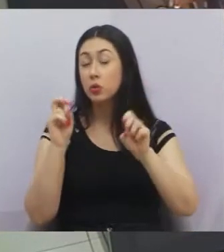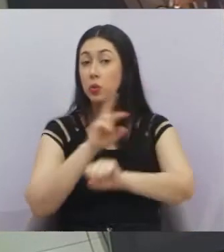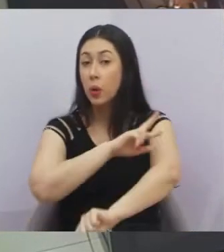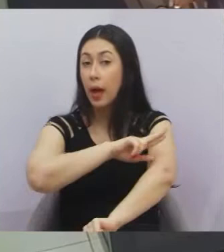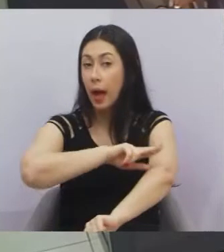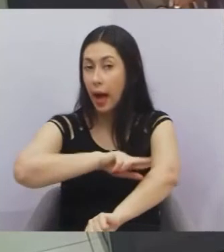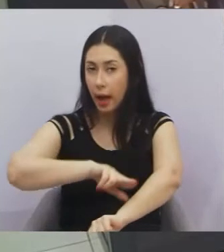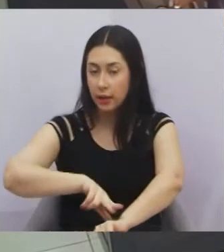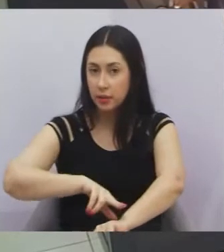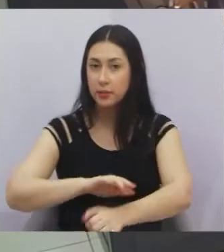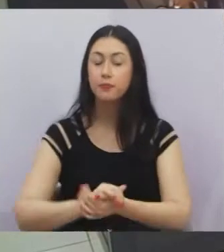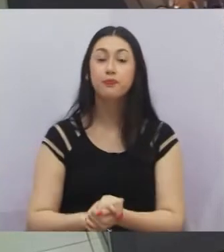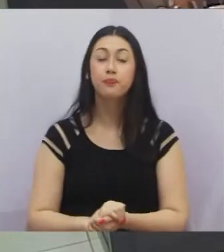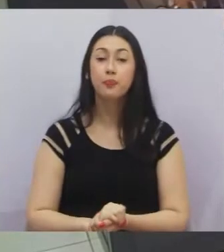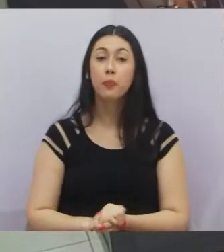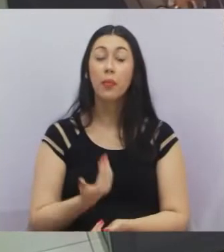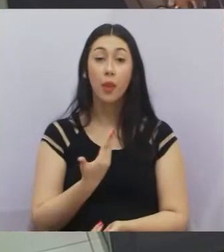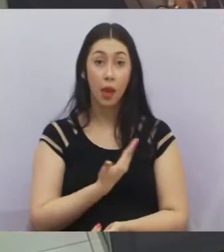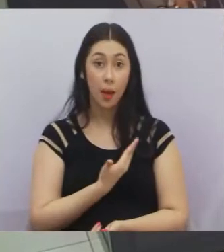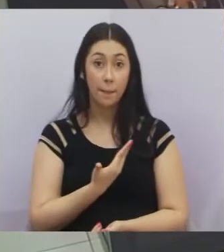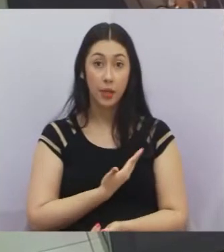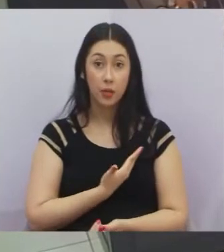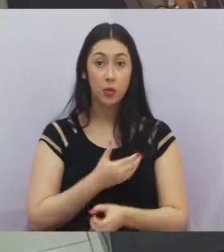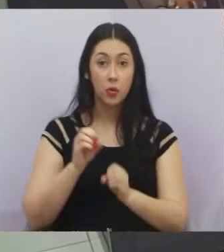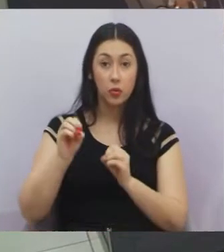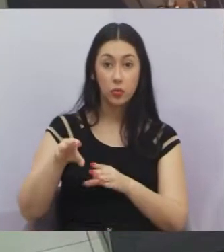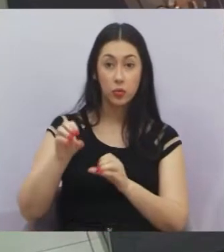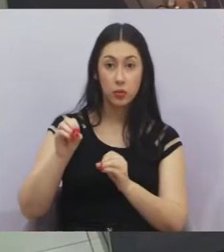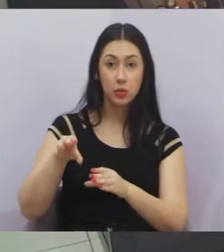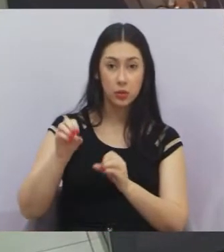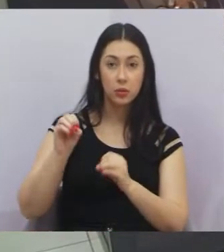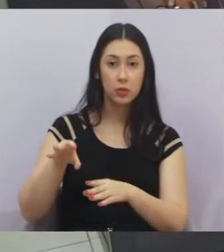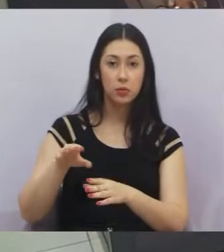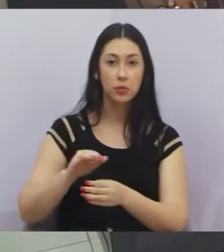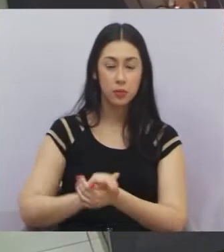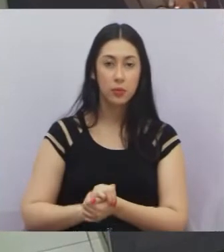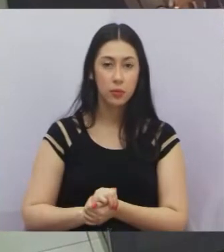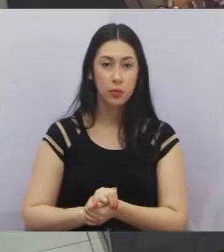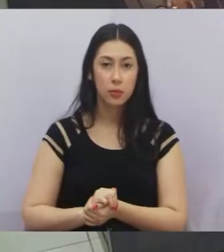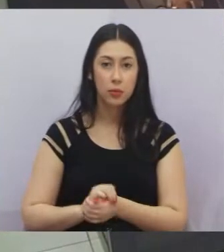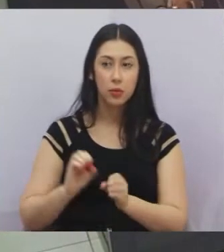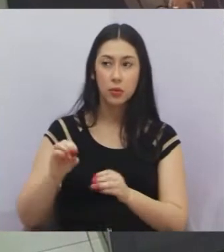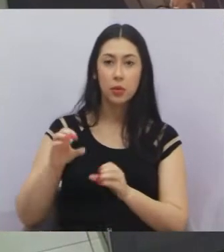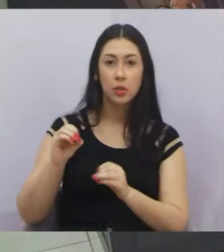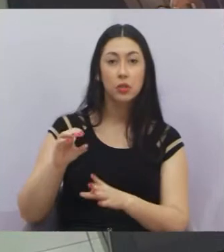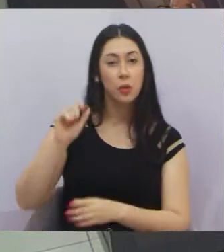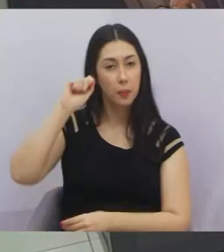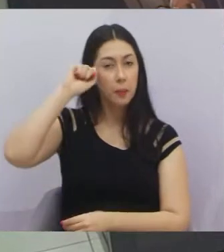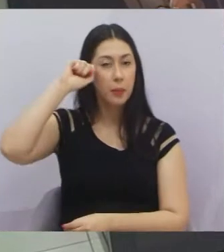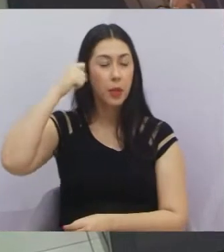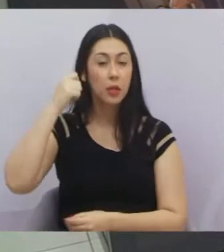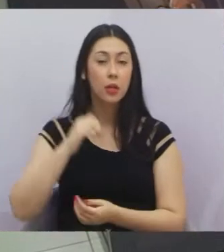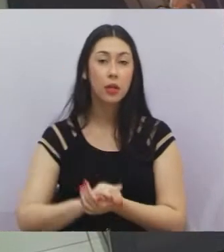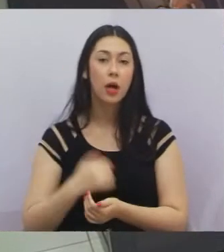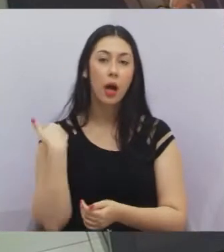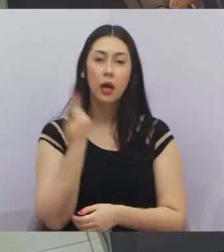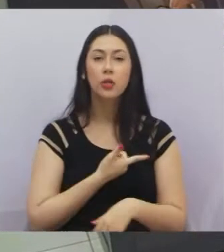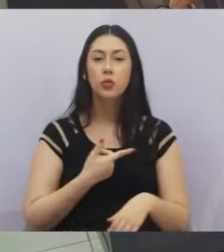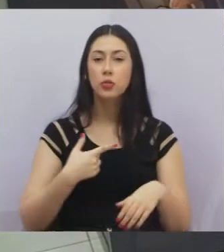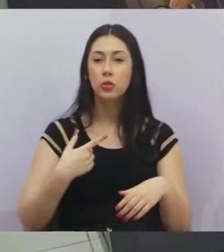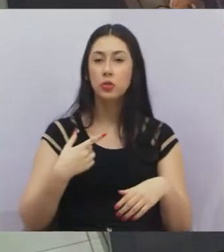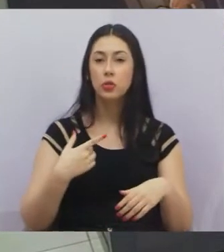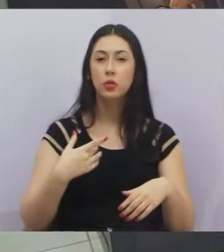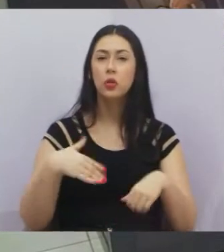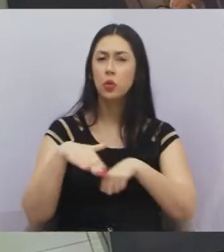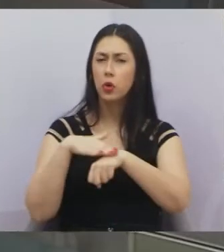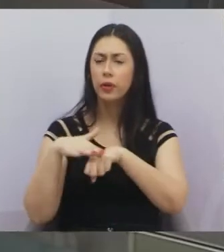Esse amigo, educador físico, negro, e discutimos com relação a esse tema. E ele